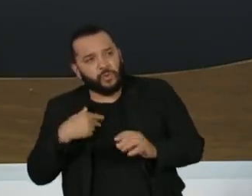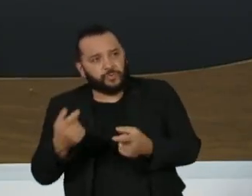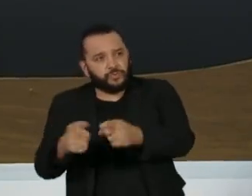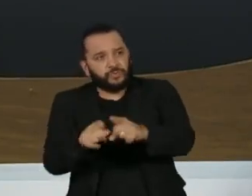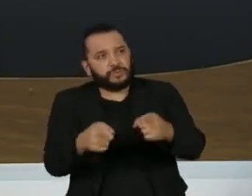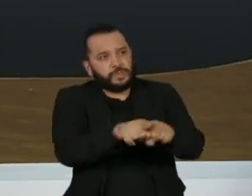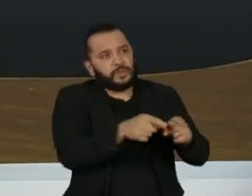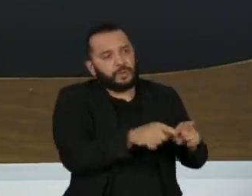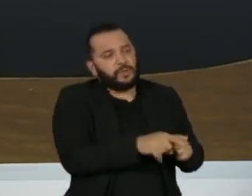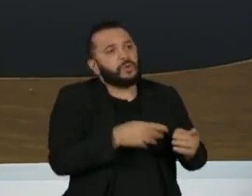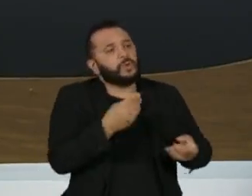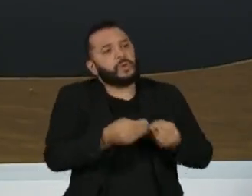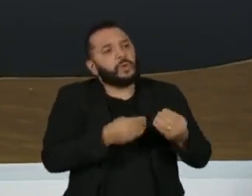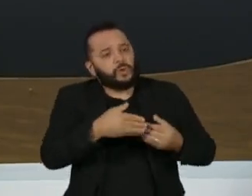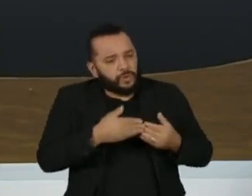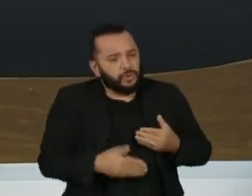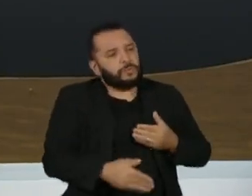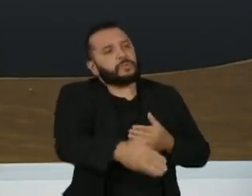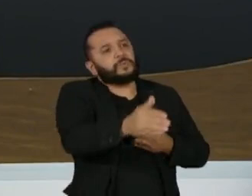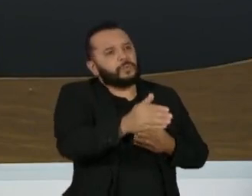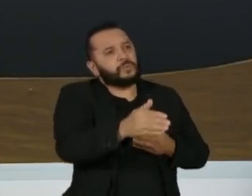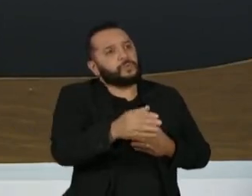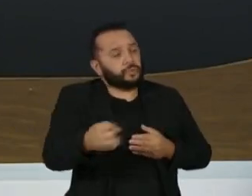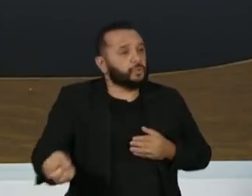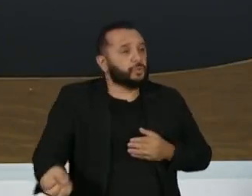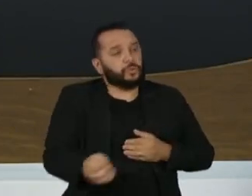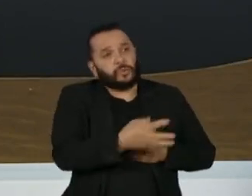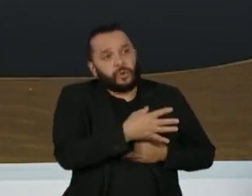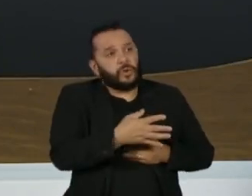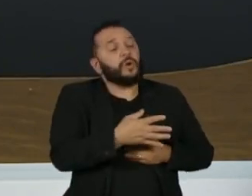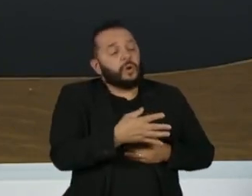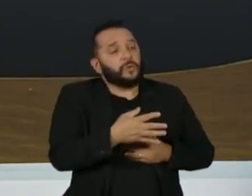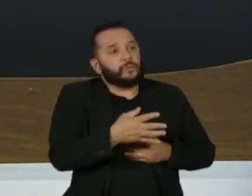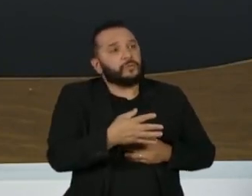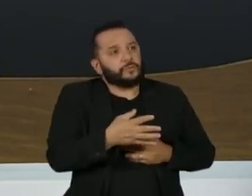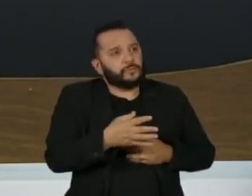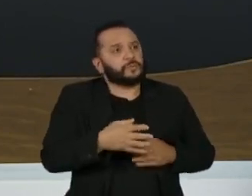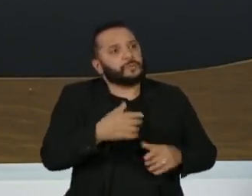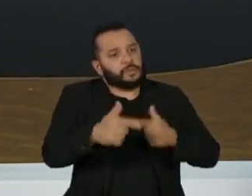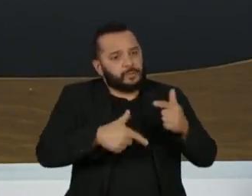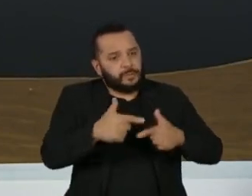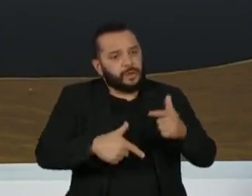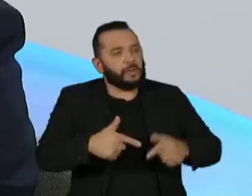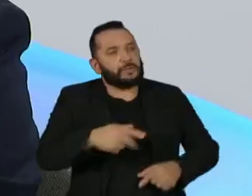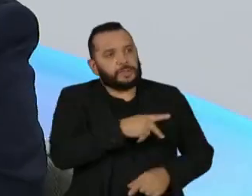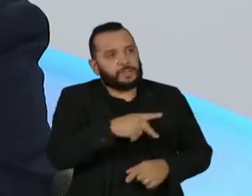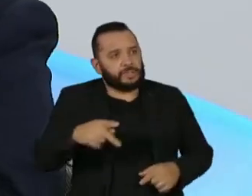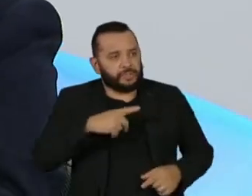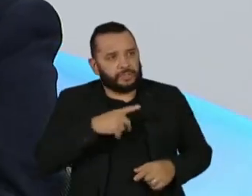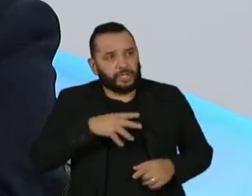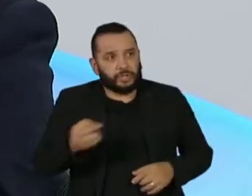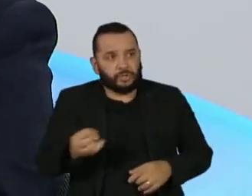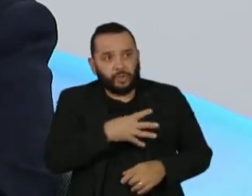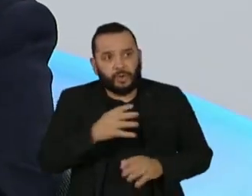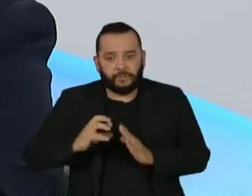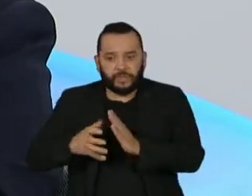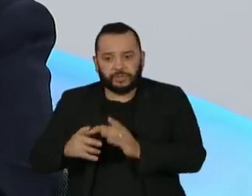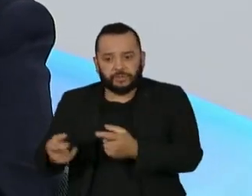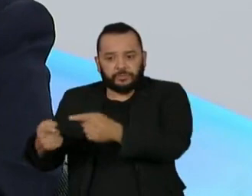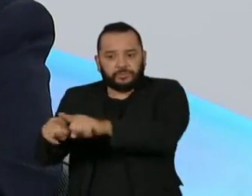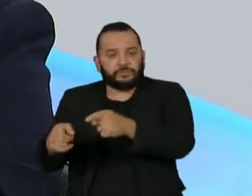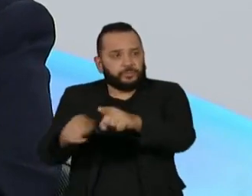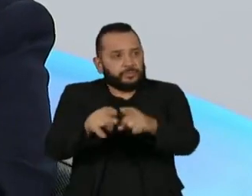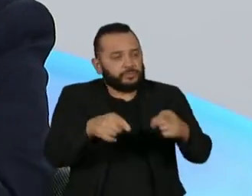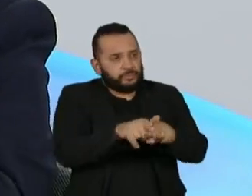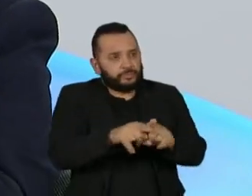no mercado de partidos nesse início de Nova legislatura vai haver novas fusões vai haver novas federações porque